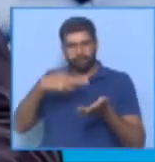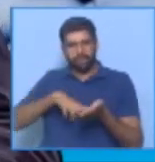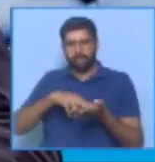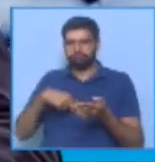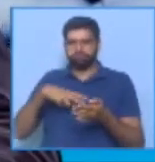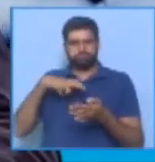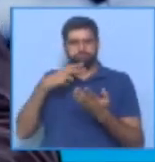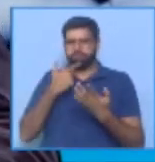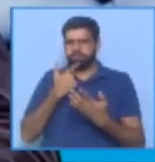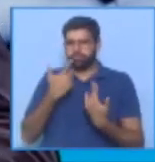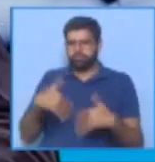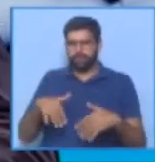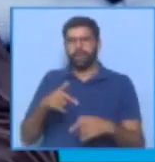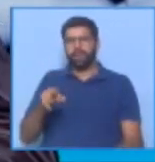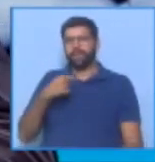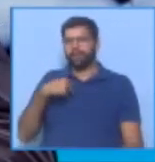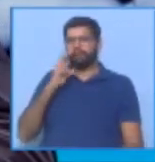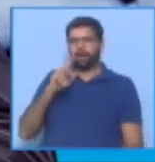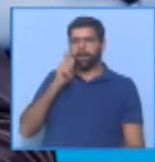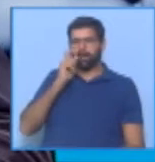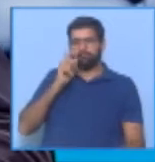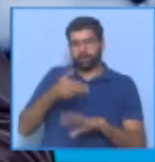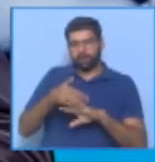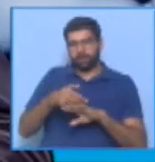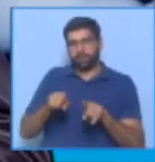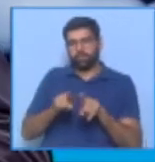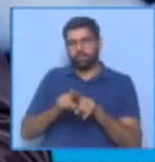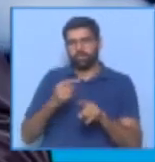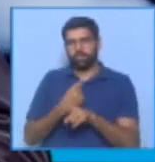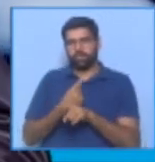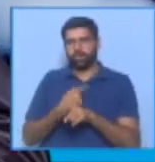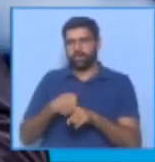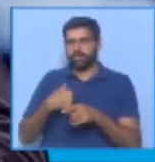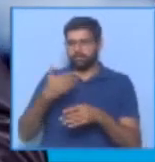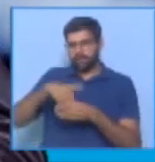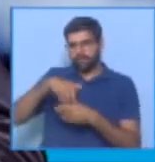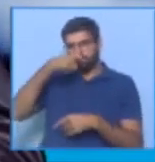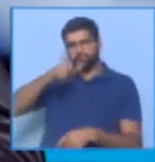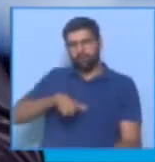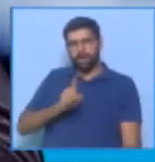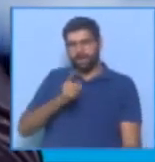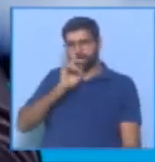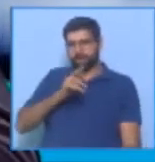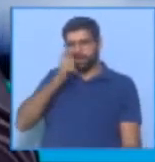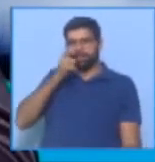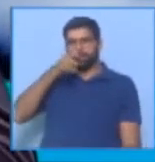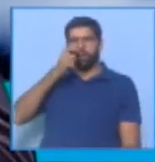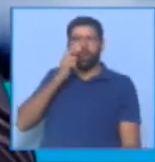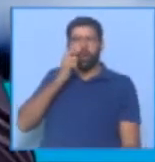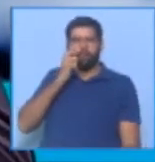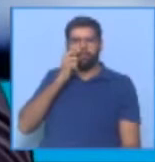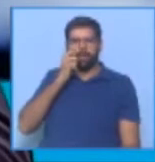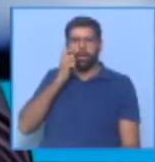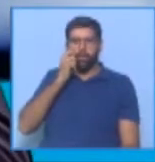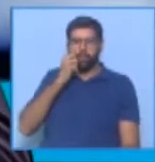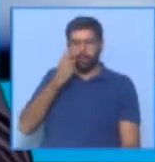é? E compreende a sexualidade como um elemento constitutivo da pessoa humana. A pessoa é masculina,